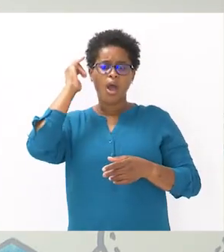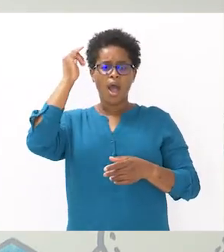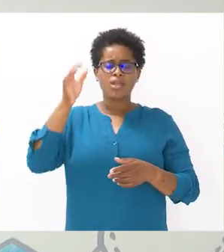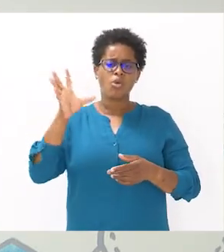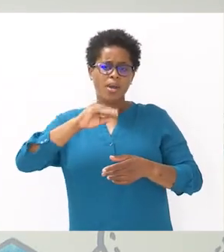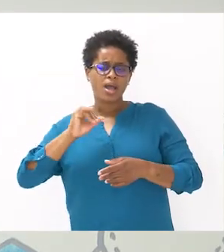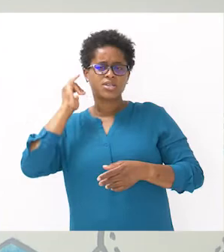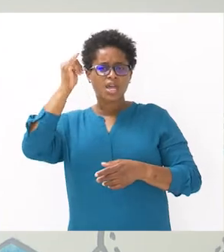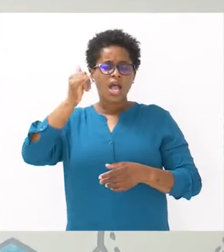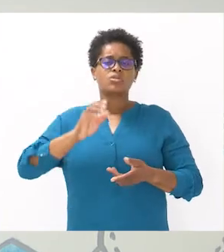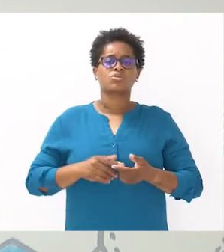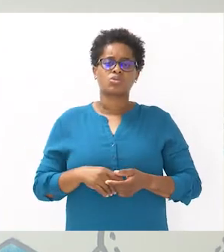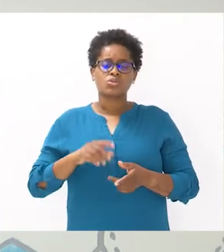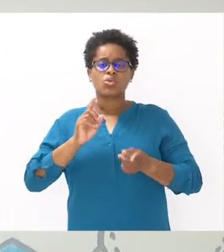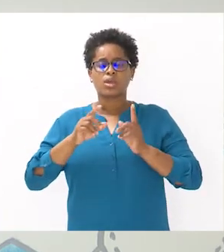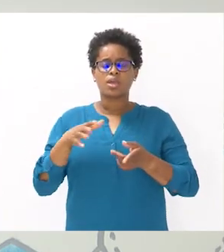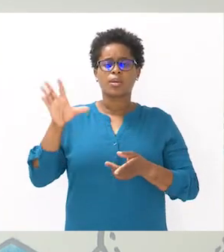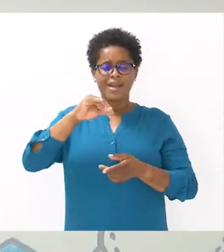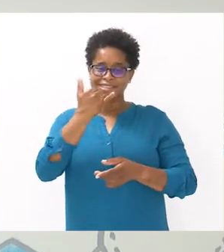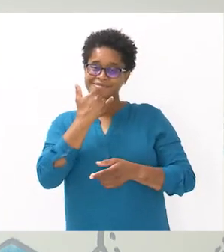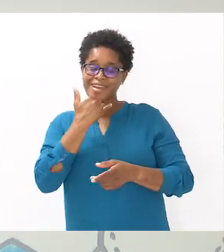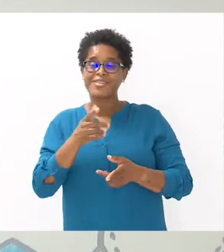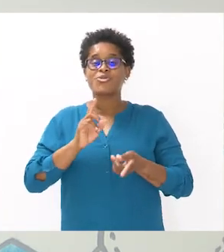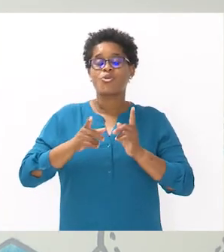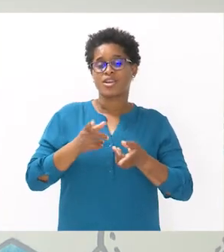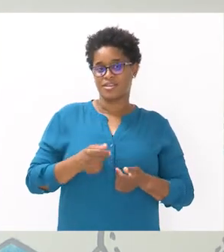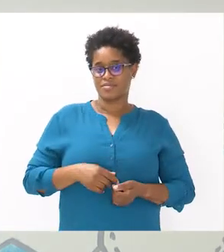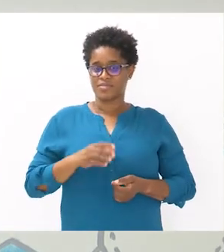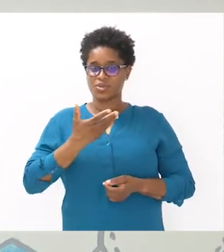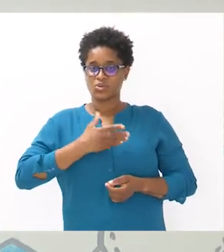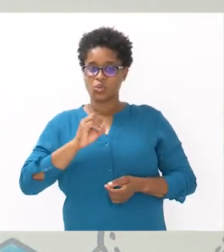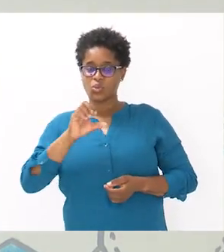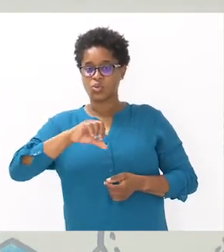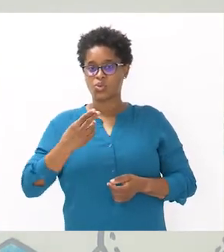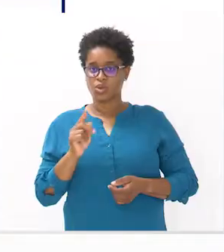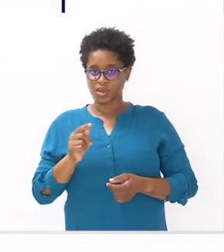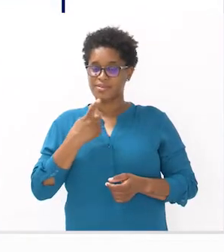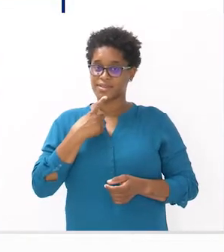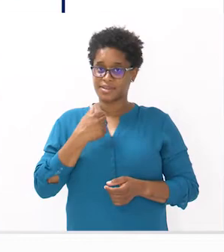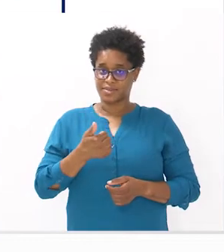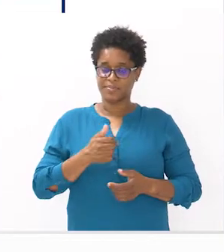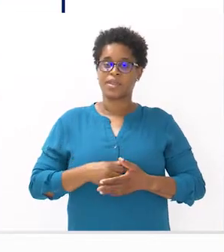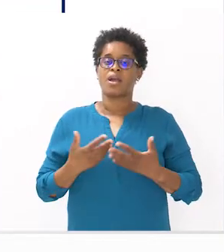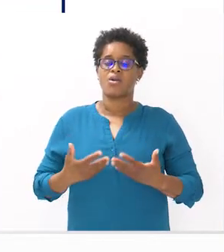Mais simpática do que. Certo? Agora,